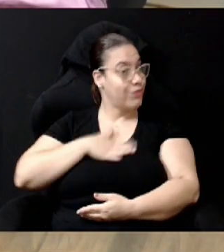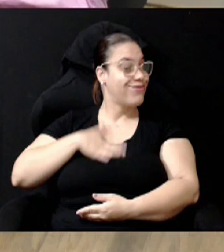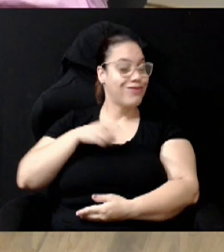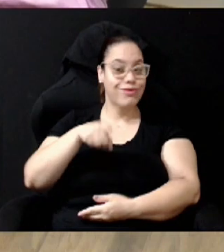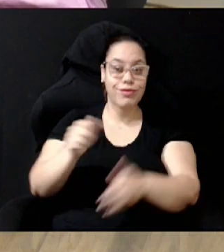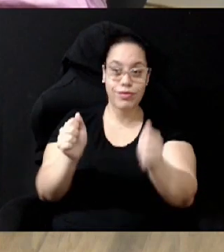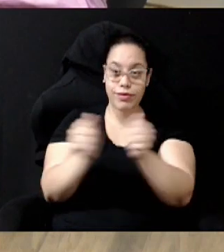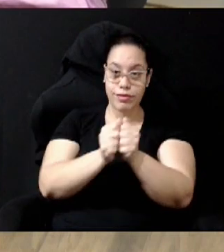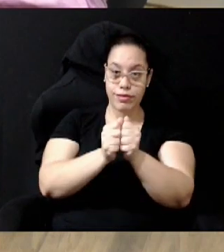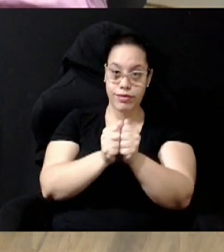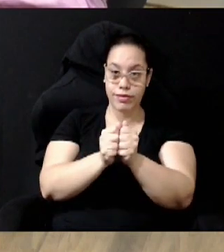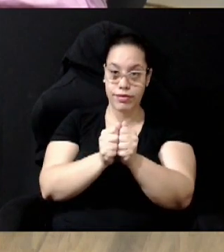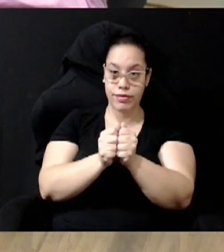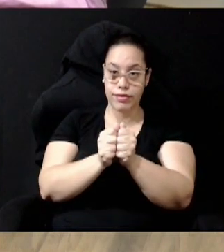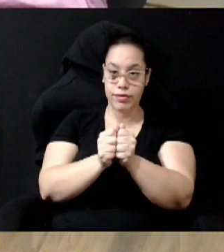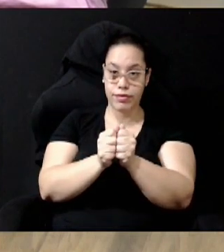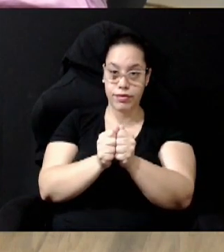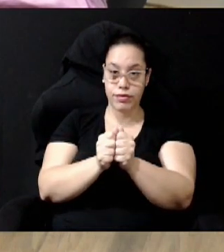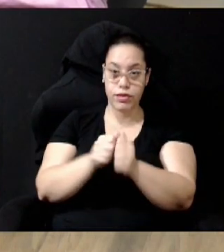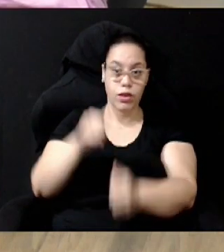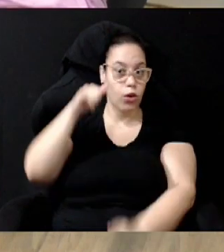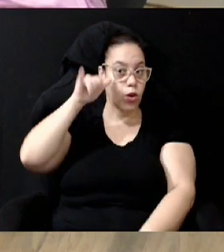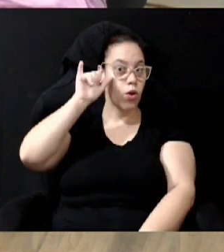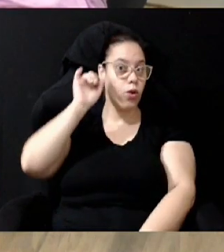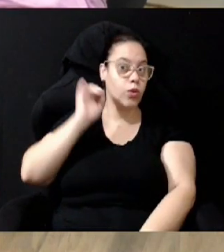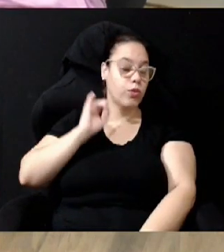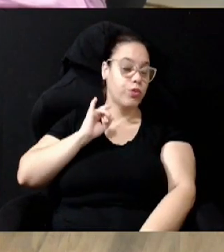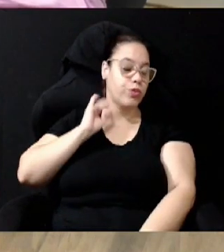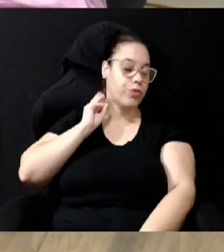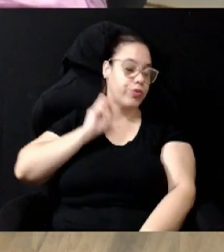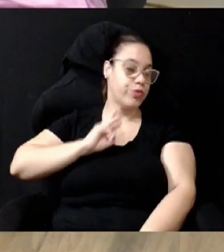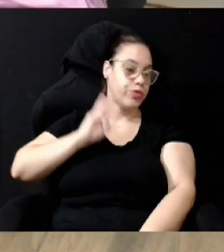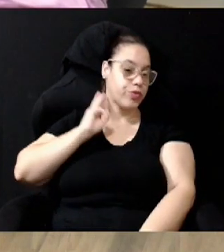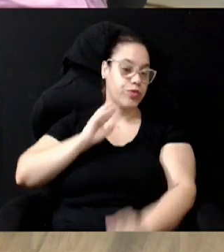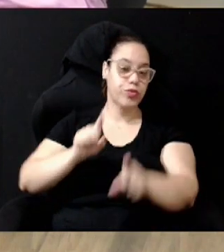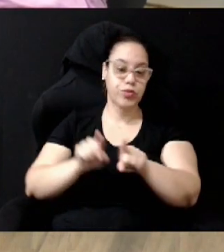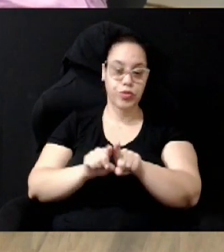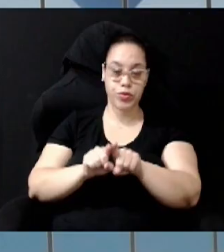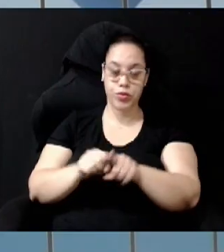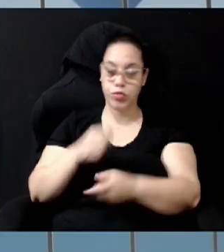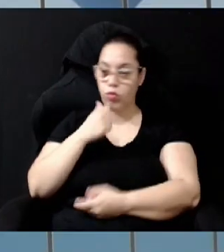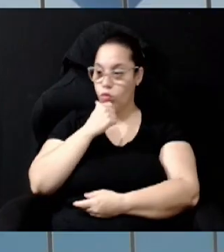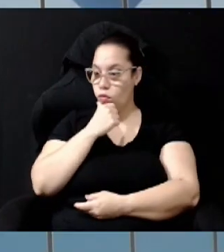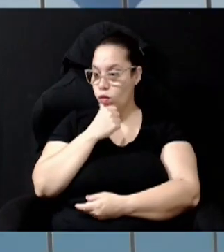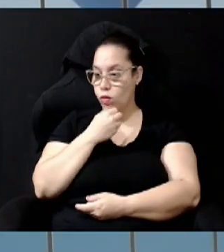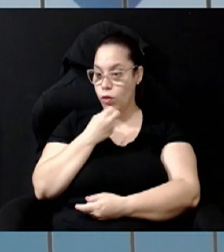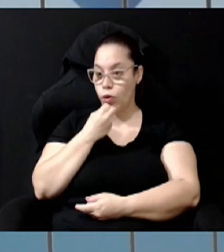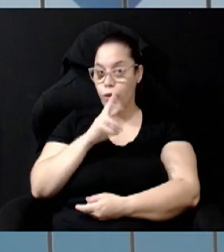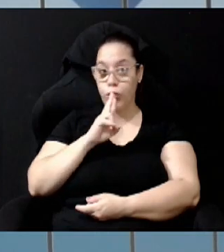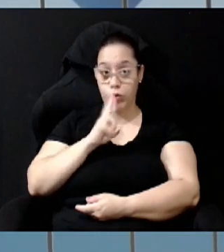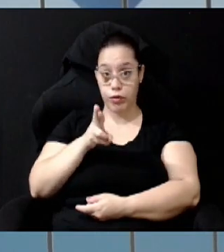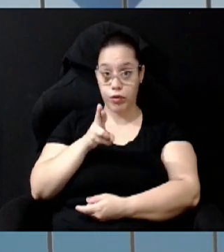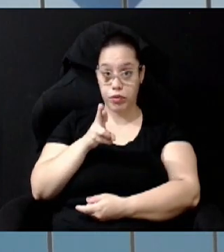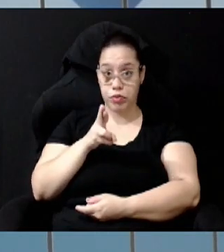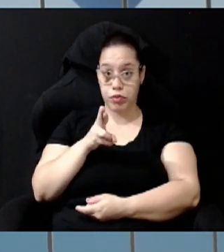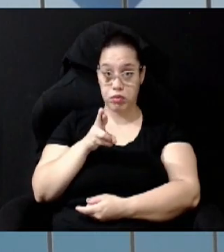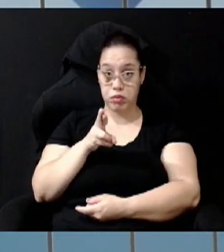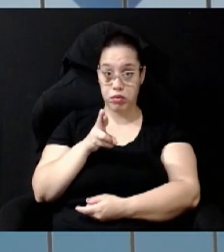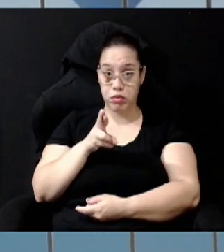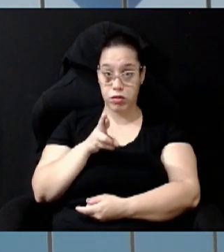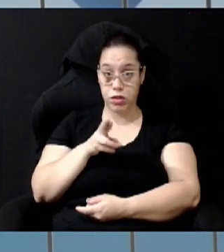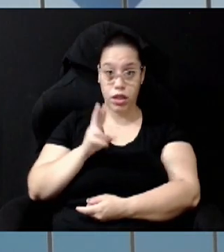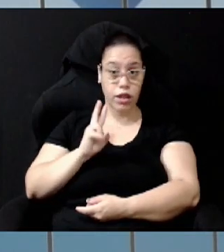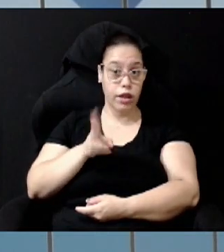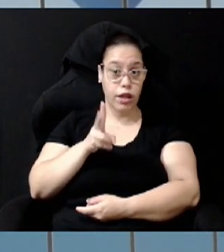Paulo, Cícero. É um prazer estar aqui no Questão de Ordem. Bom, tentando responder, sempre foi cíclica